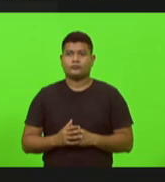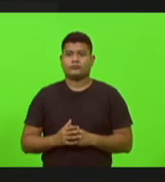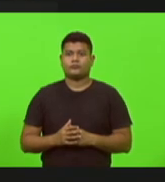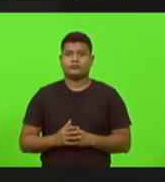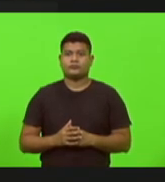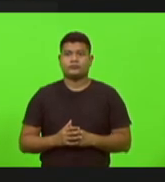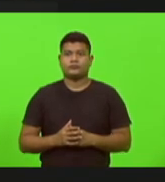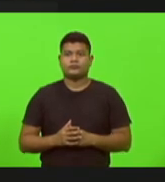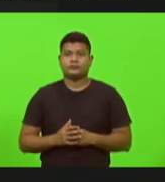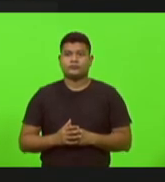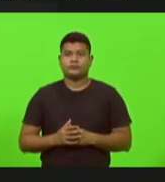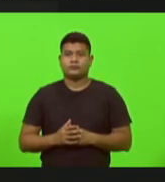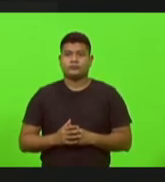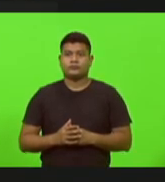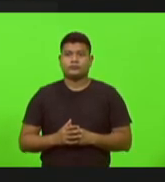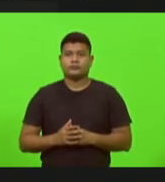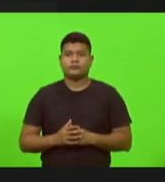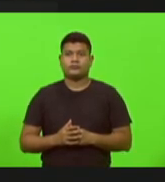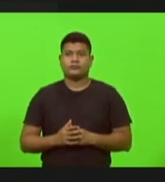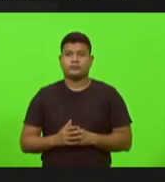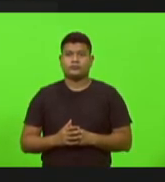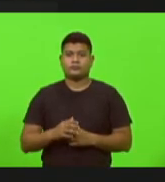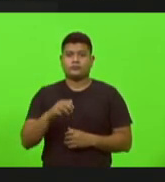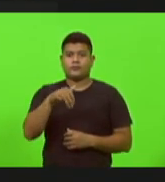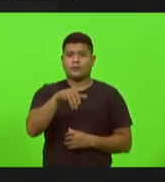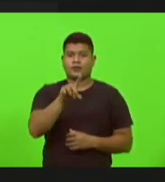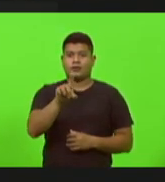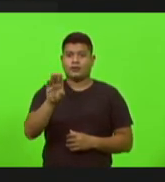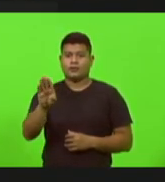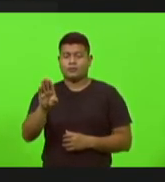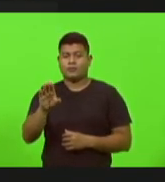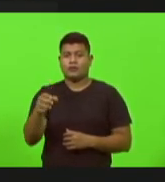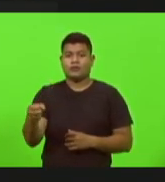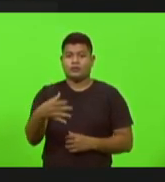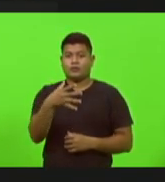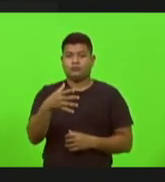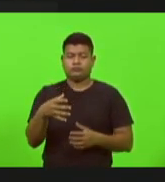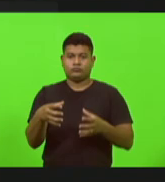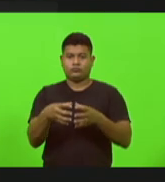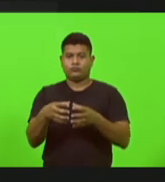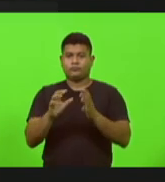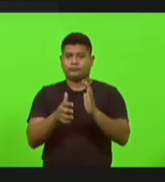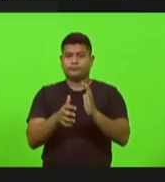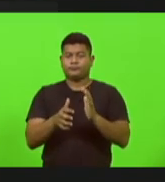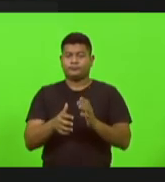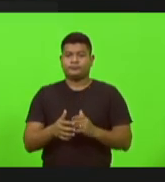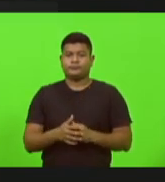Terceiro horário, bloco MDB Novo.